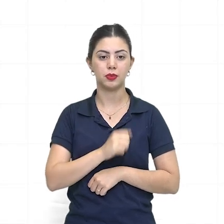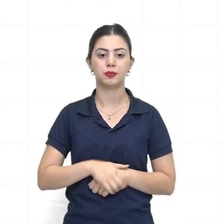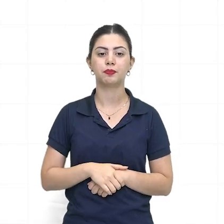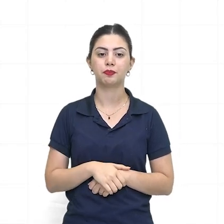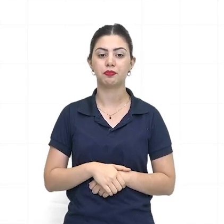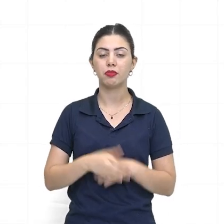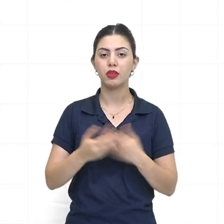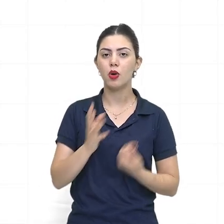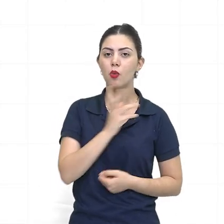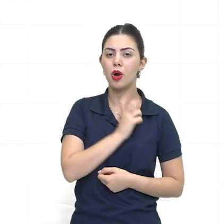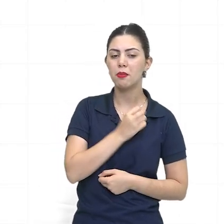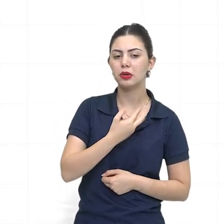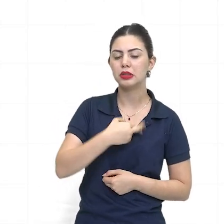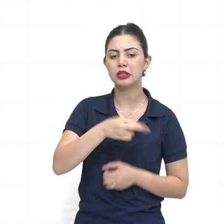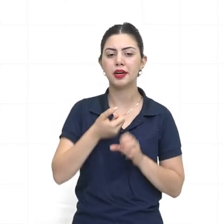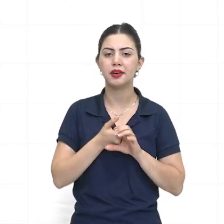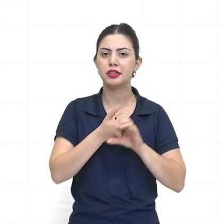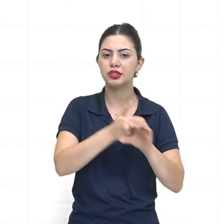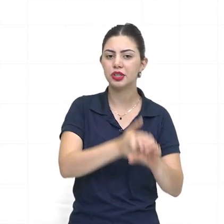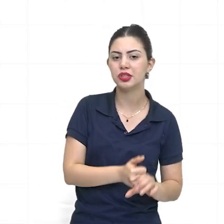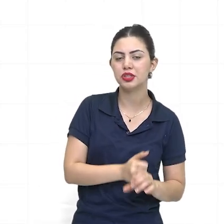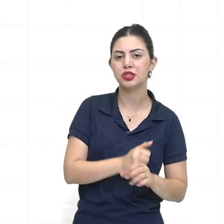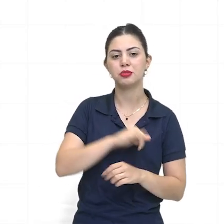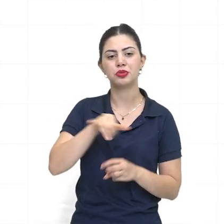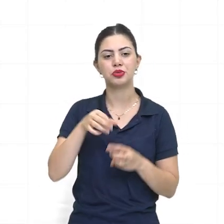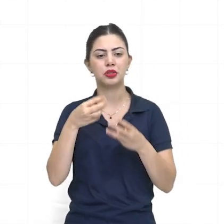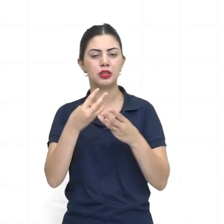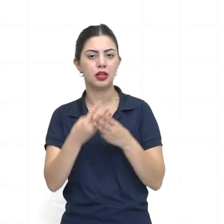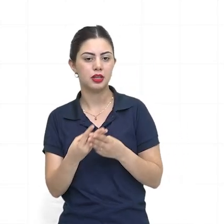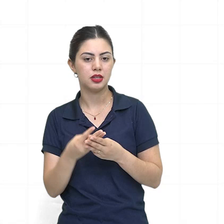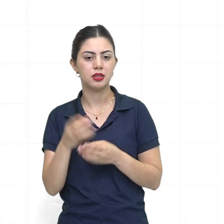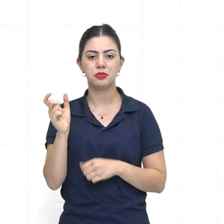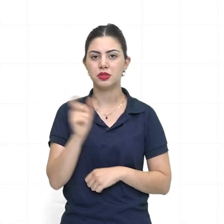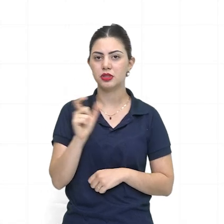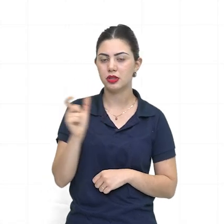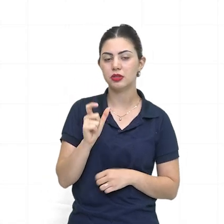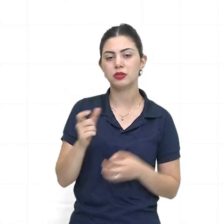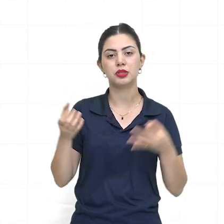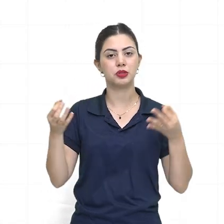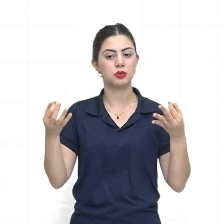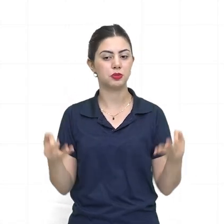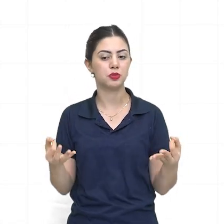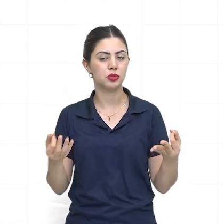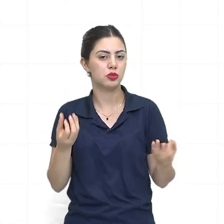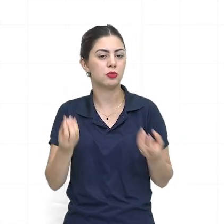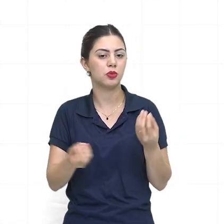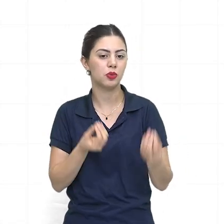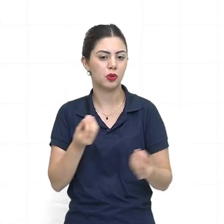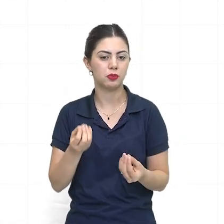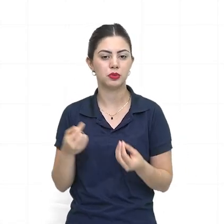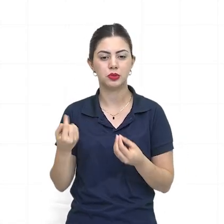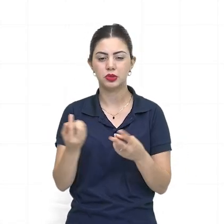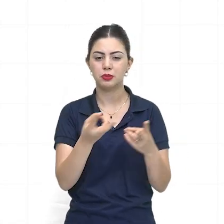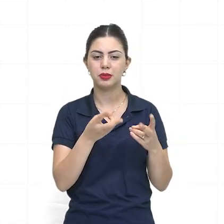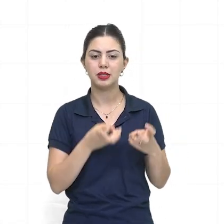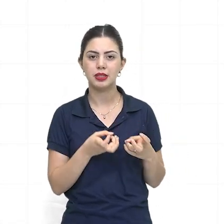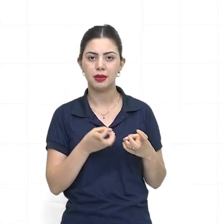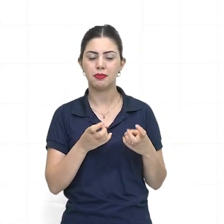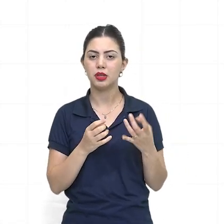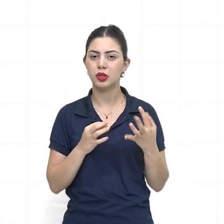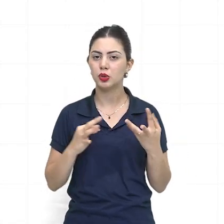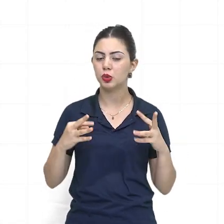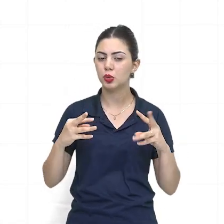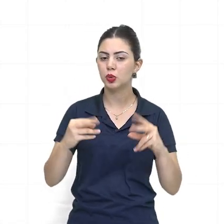nas religiões, seja no cristianismo, no judaísmo, no islamismo e no budismo, consta-se que em todas o ideal de